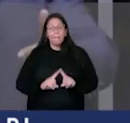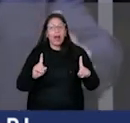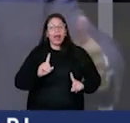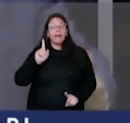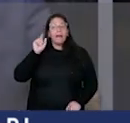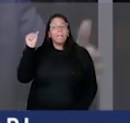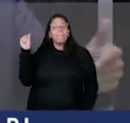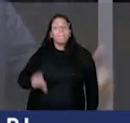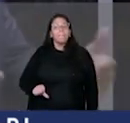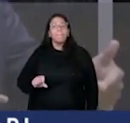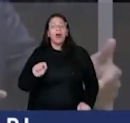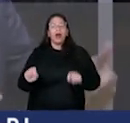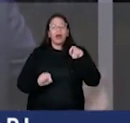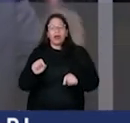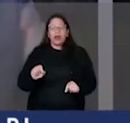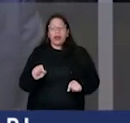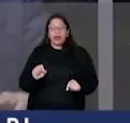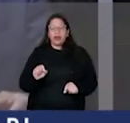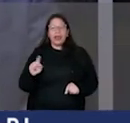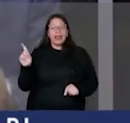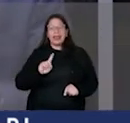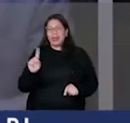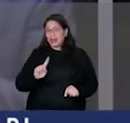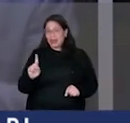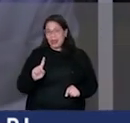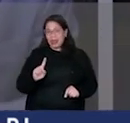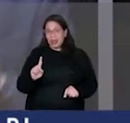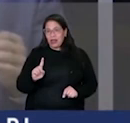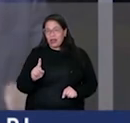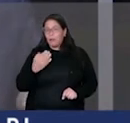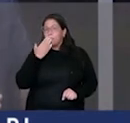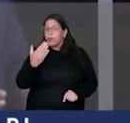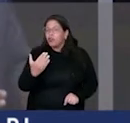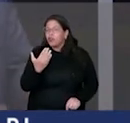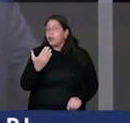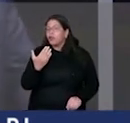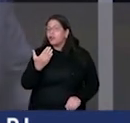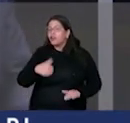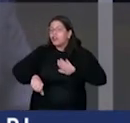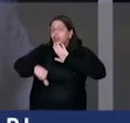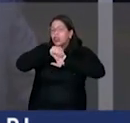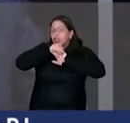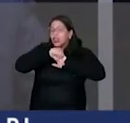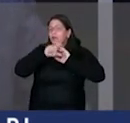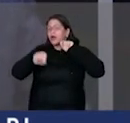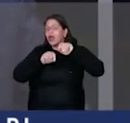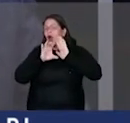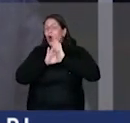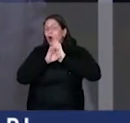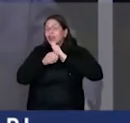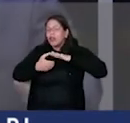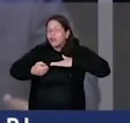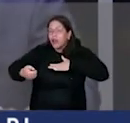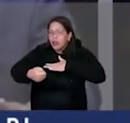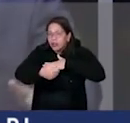que essa questão de não haver uma tipificação penal do que é o conceito de fake news,